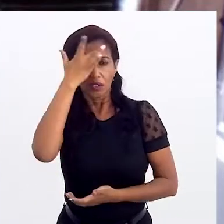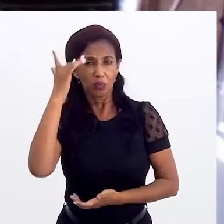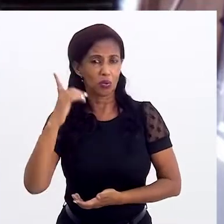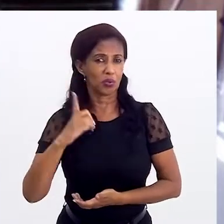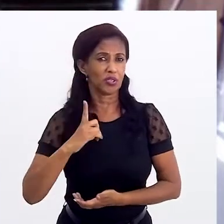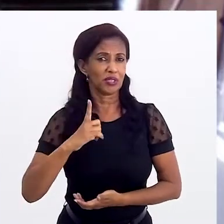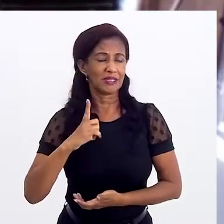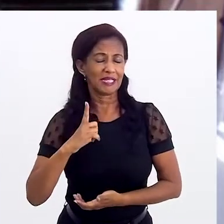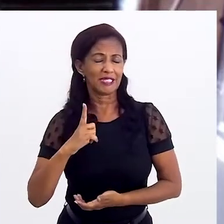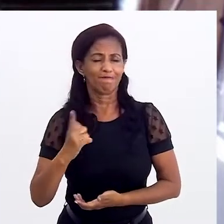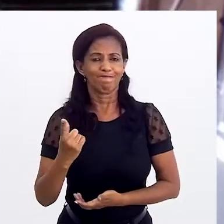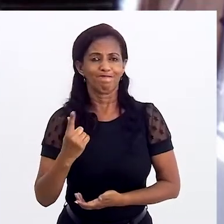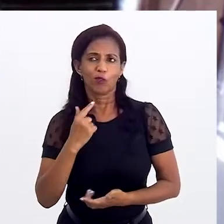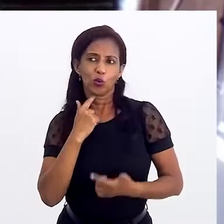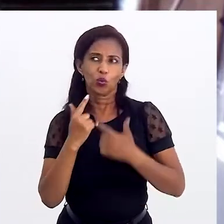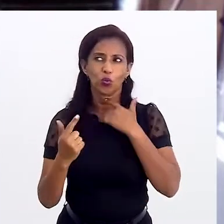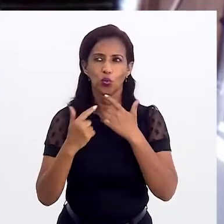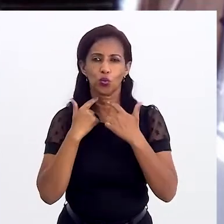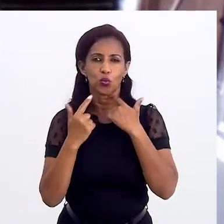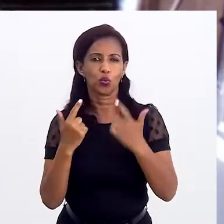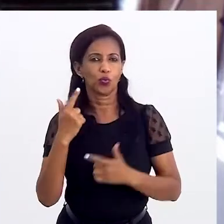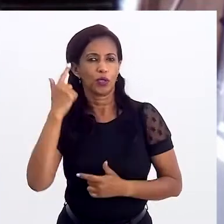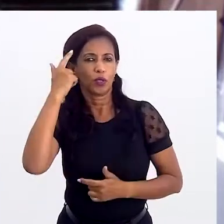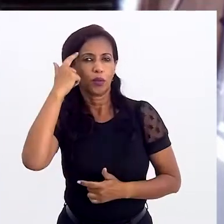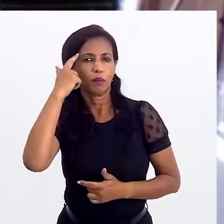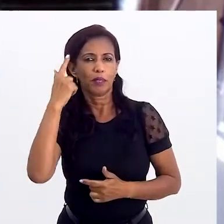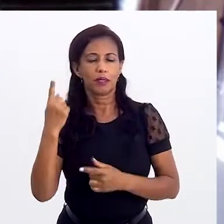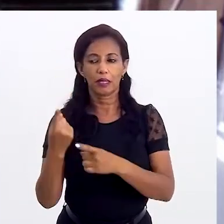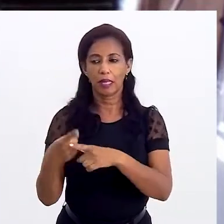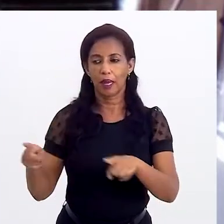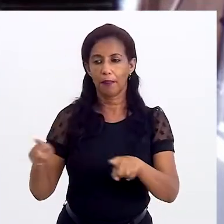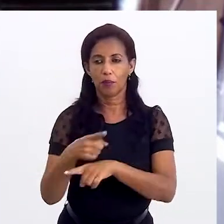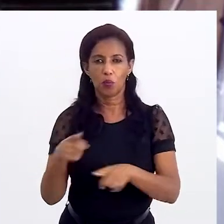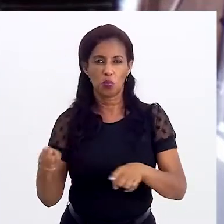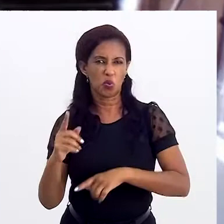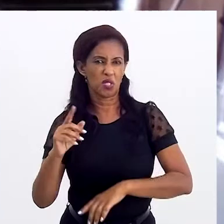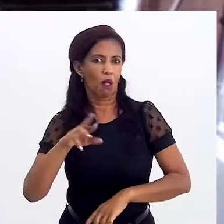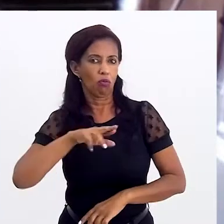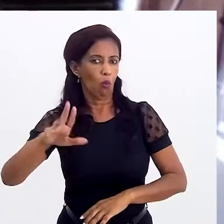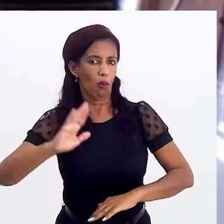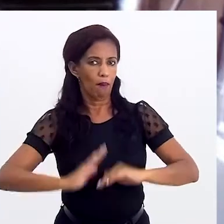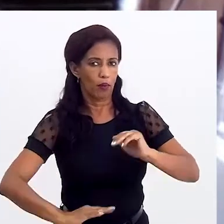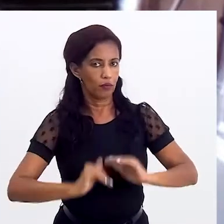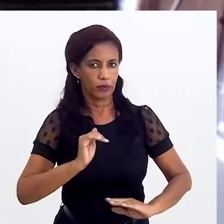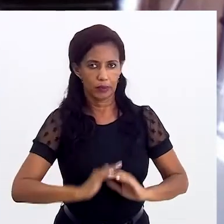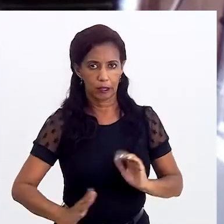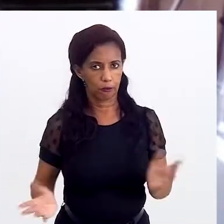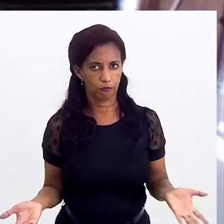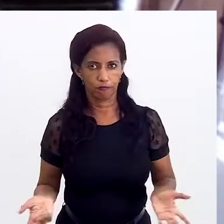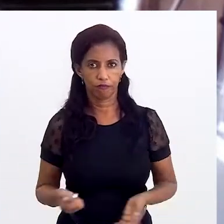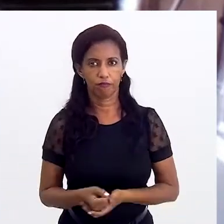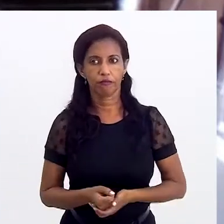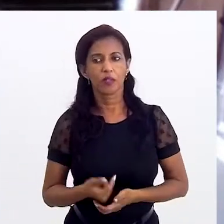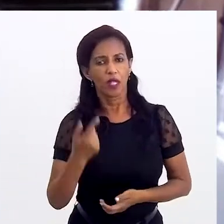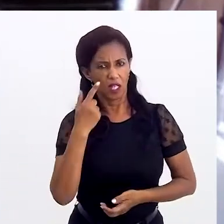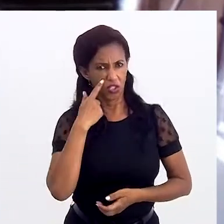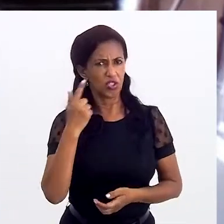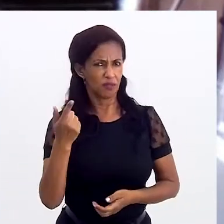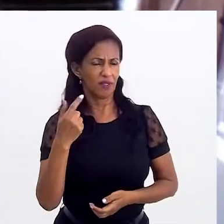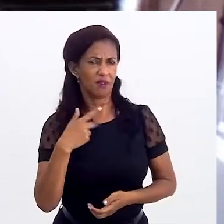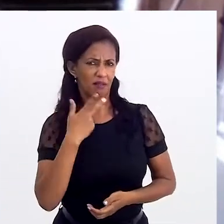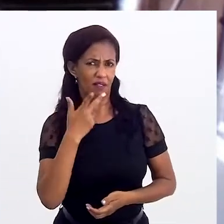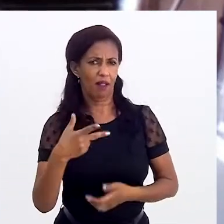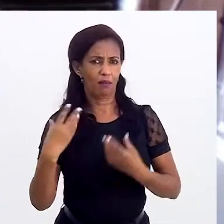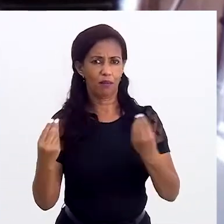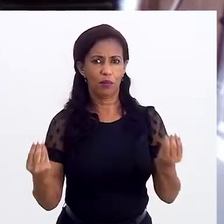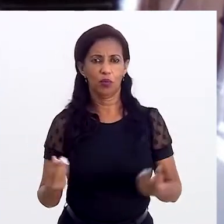das pessoas ainda acha que música não é... ser músico não é uma profissão, por exemplo. A gente ouve falar